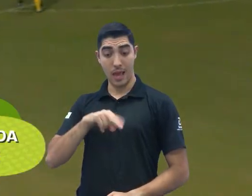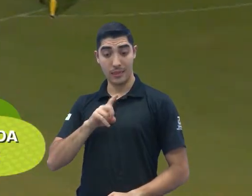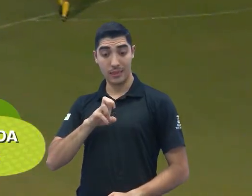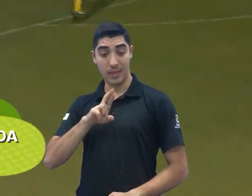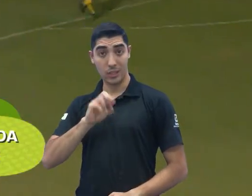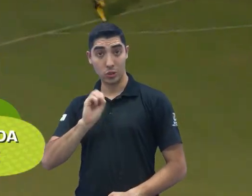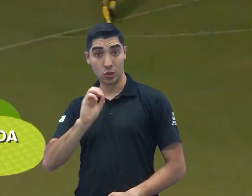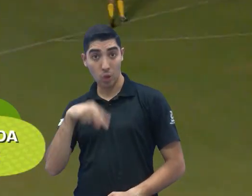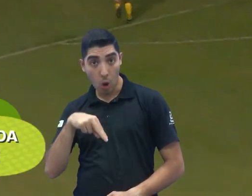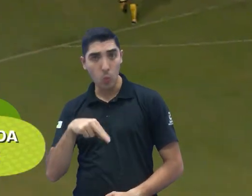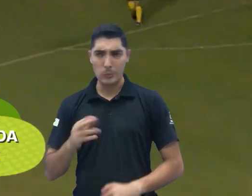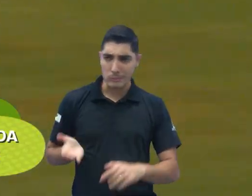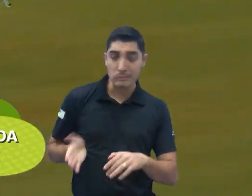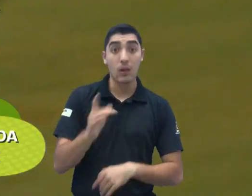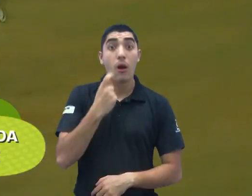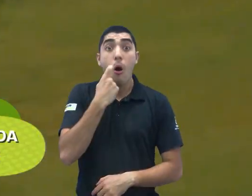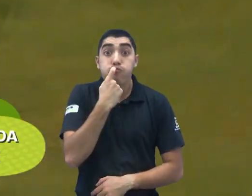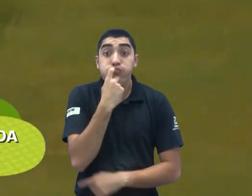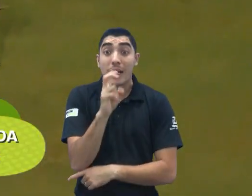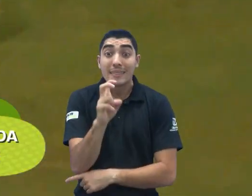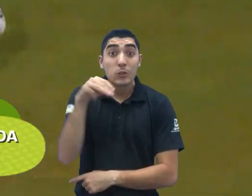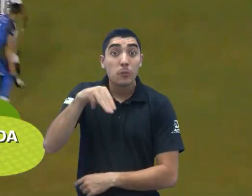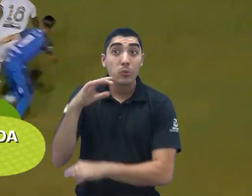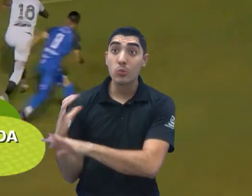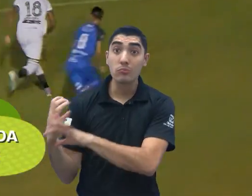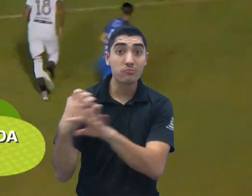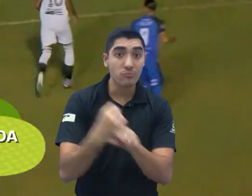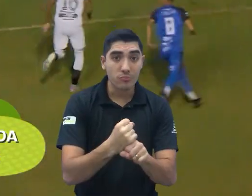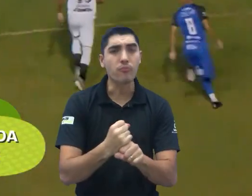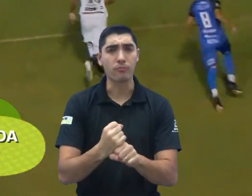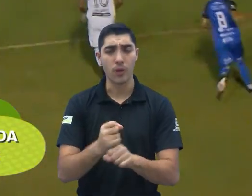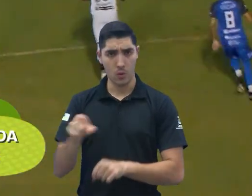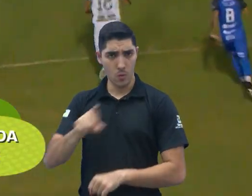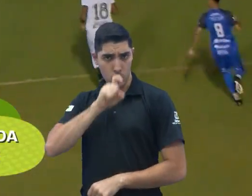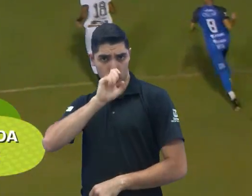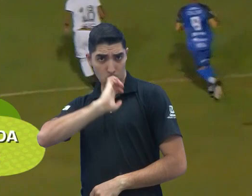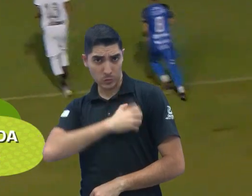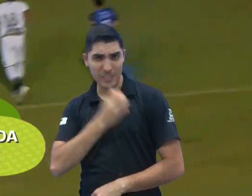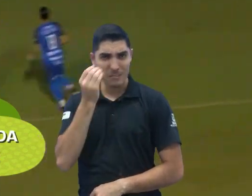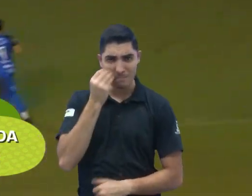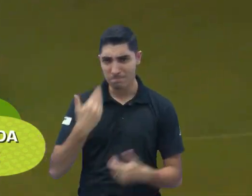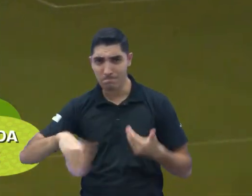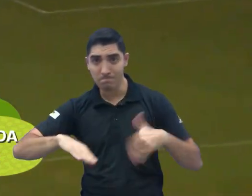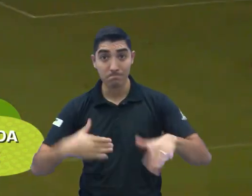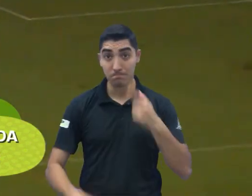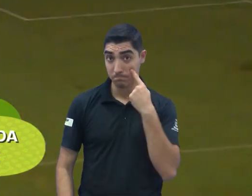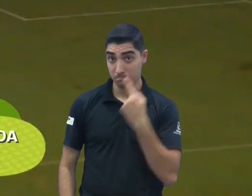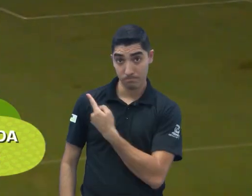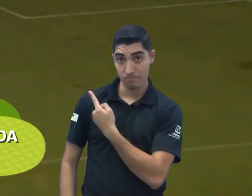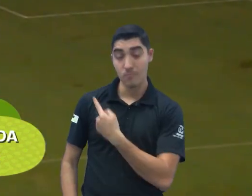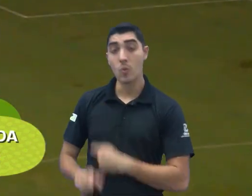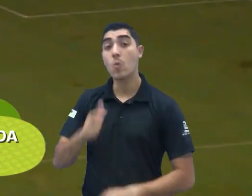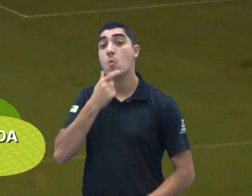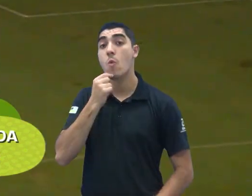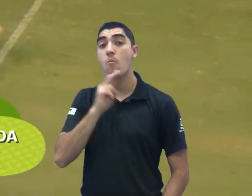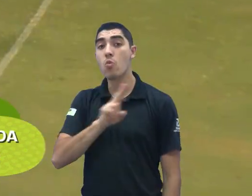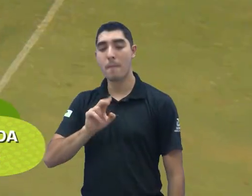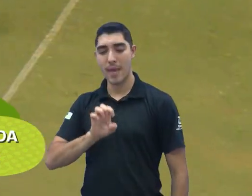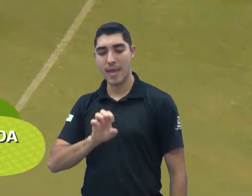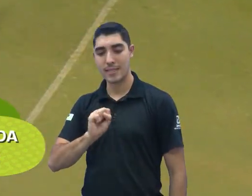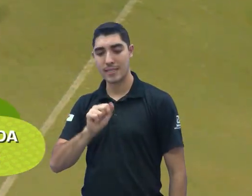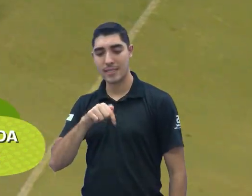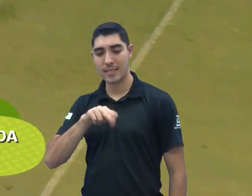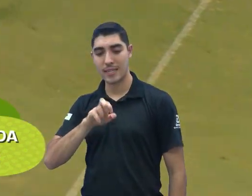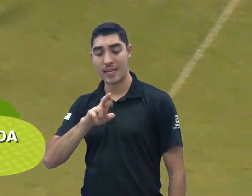em 5 minutos. O São José apostava na habilidade de esquerda, o jogador mais perigoso do time.